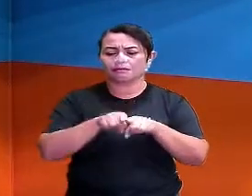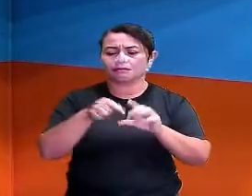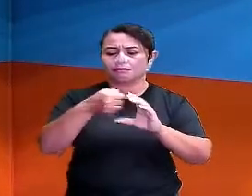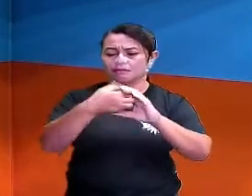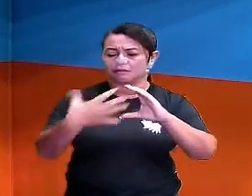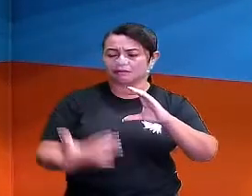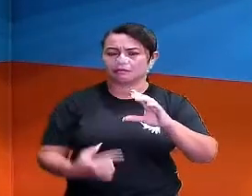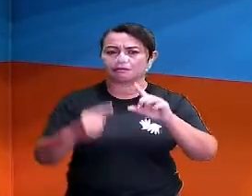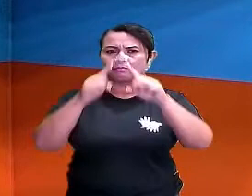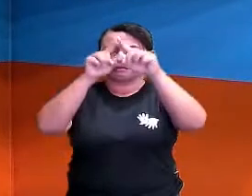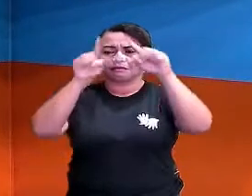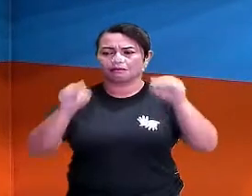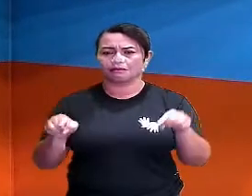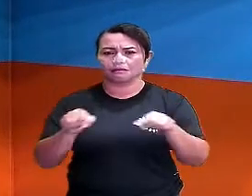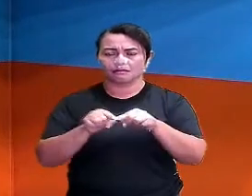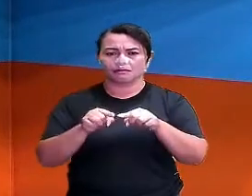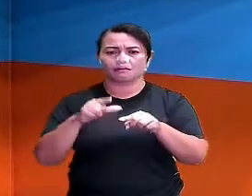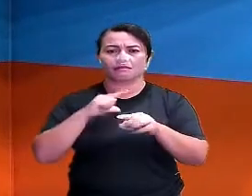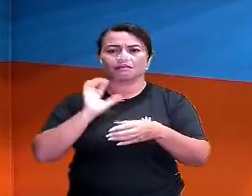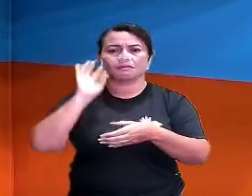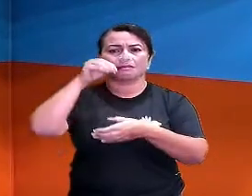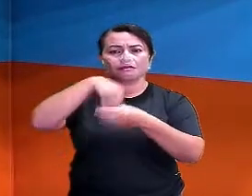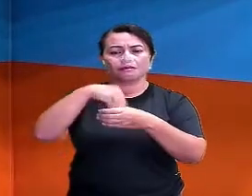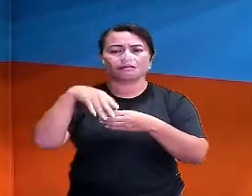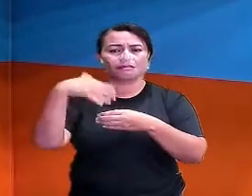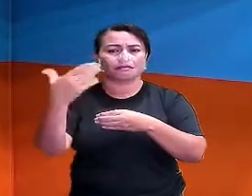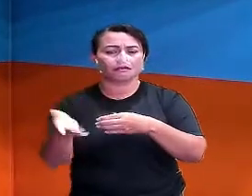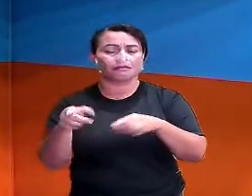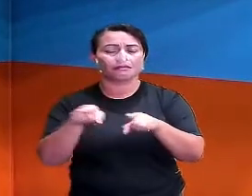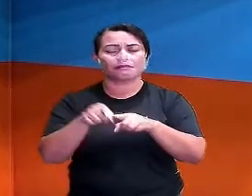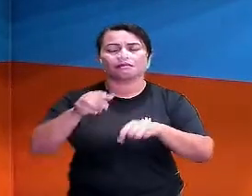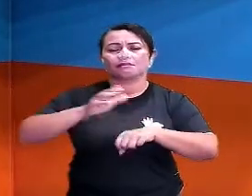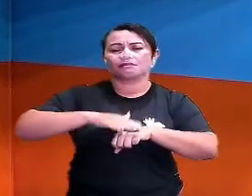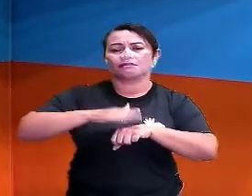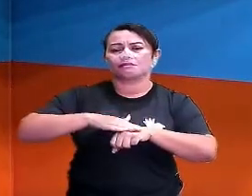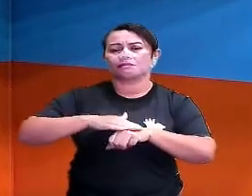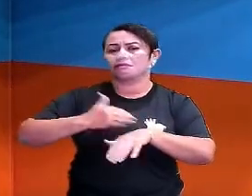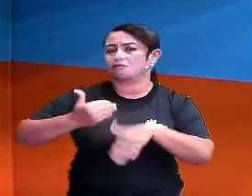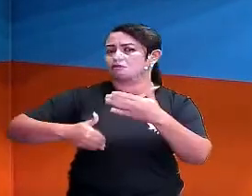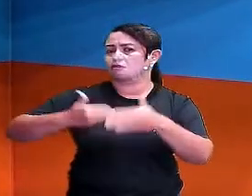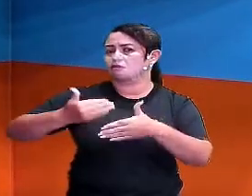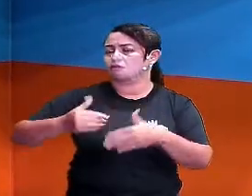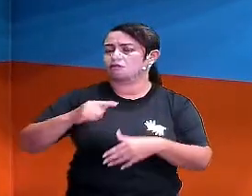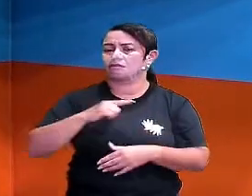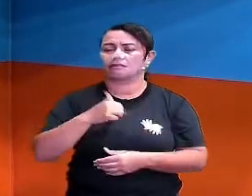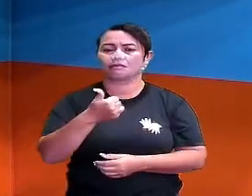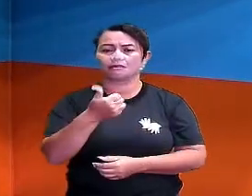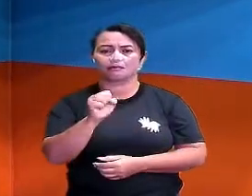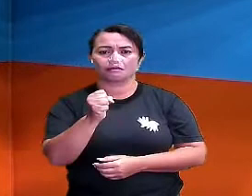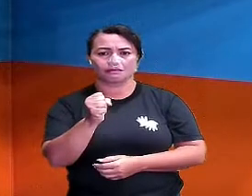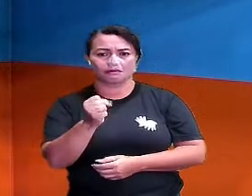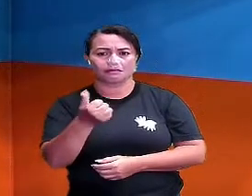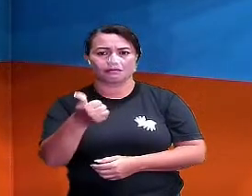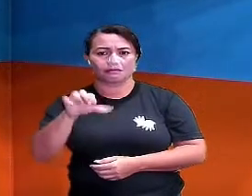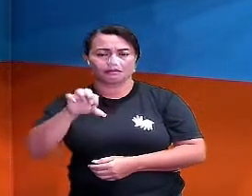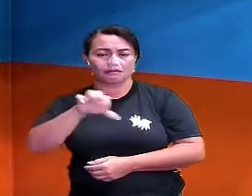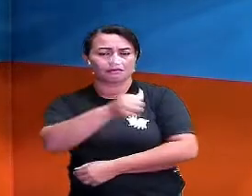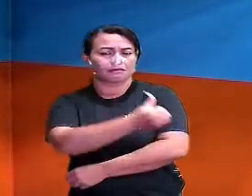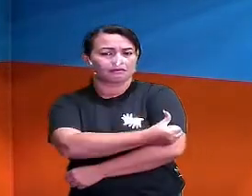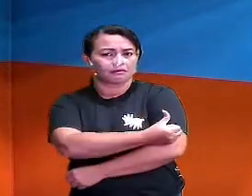dos lados e ângulos internos. Habilidades a serem desenvolvidas, 18 e 19 do sexto ano